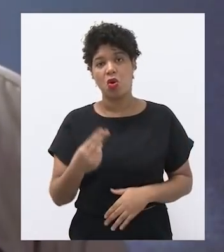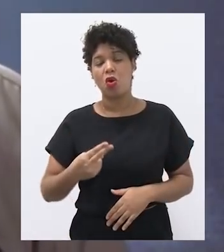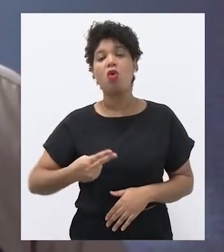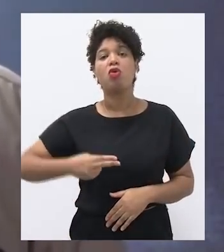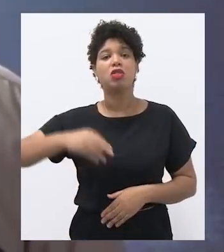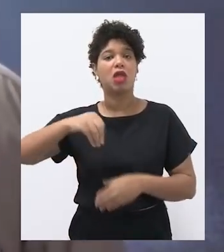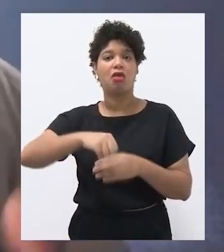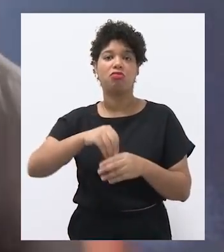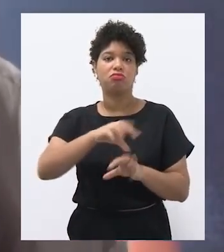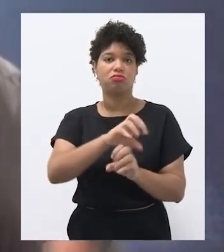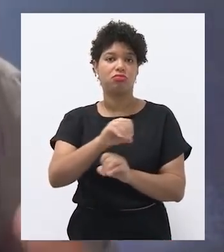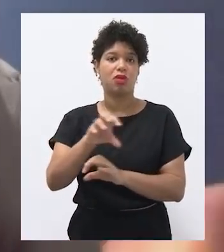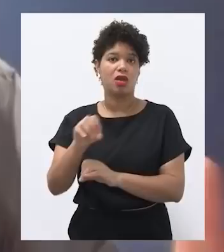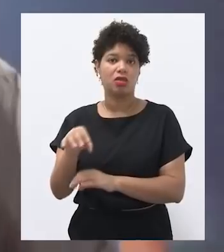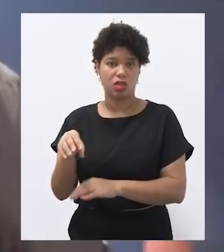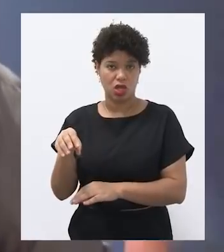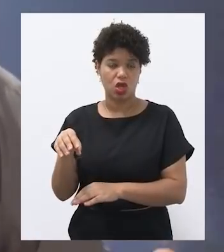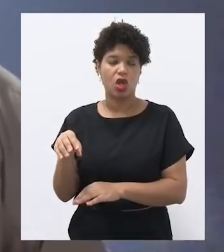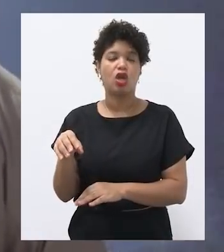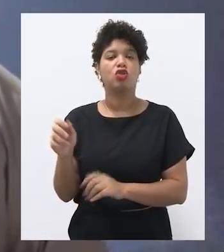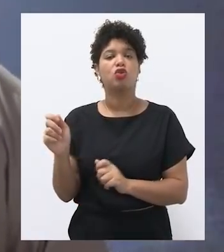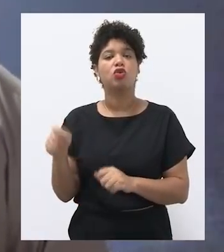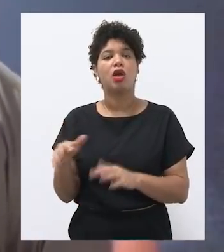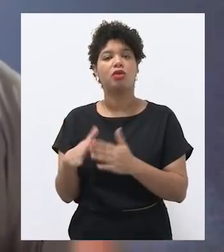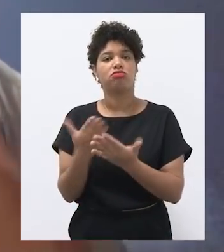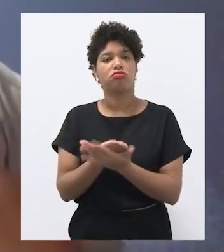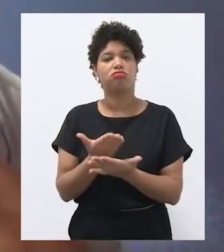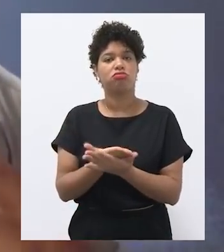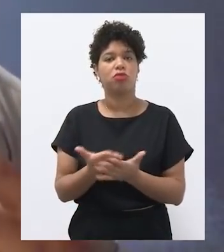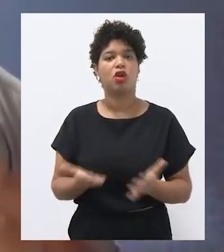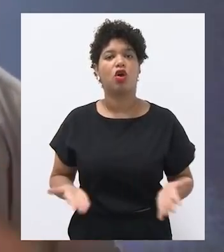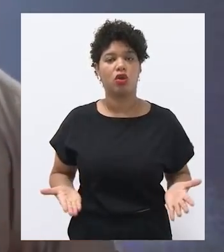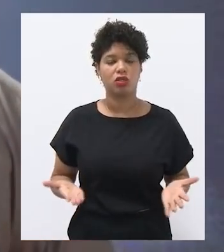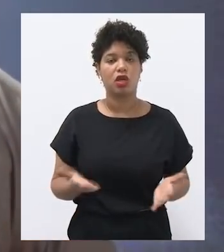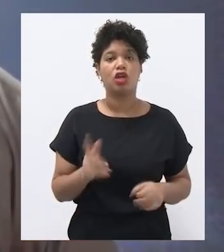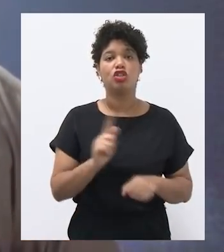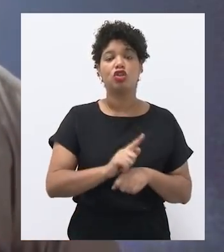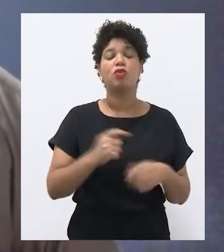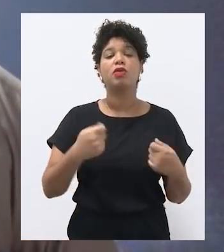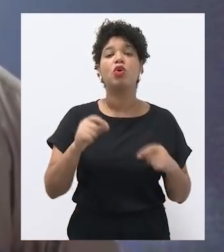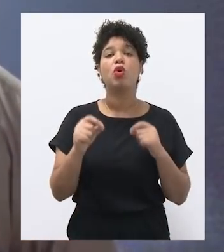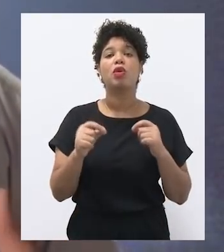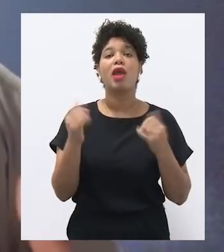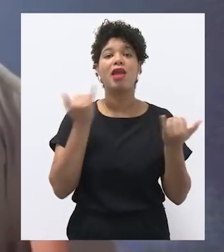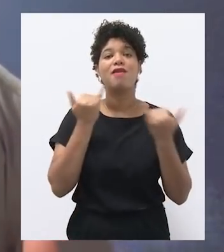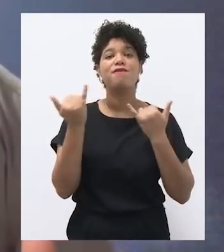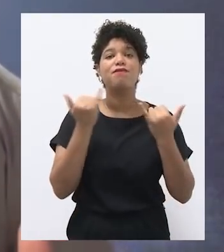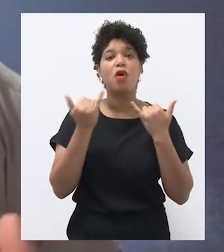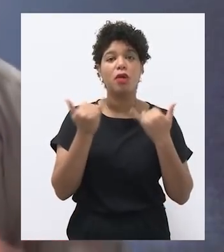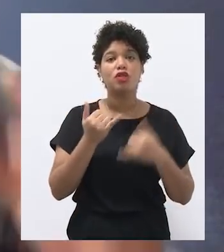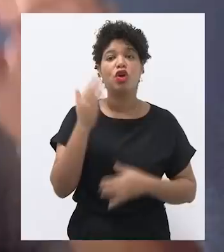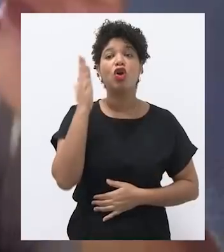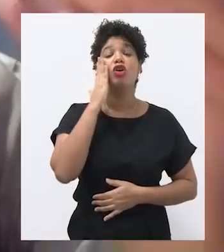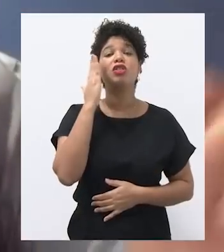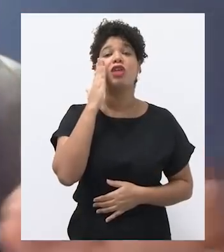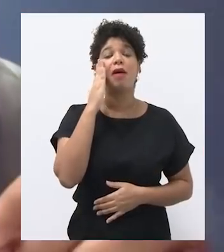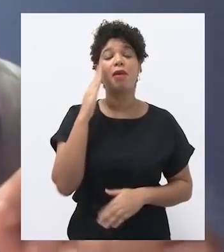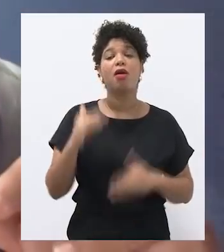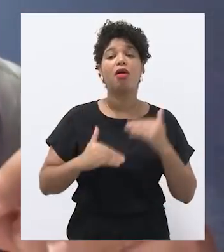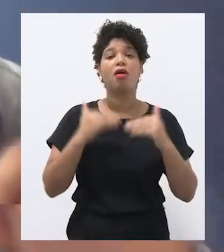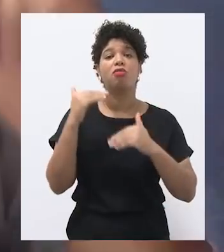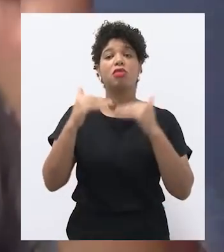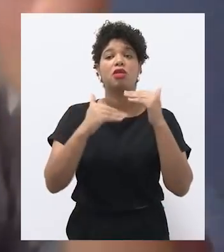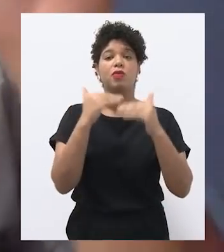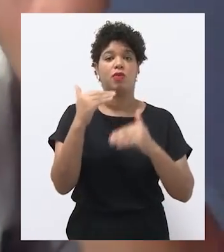de sala de aula. O que um professor, o que o gestor precisa receber são as informações sobre o desempenho, com a